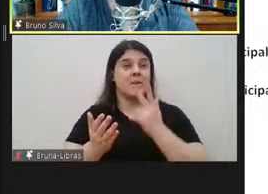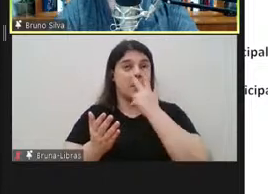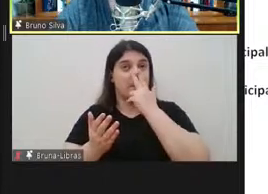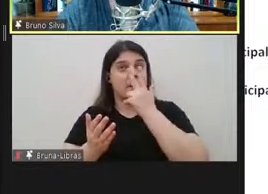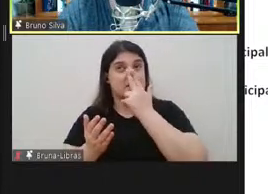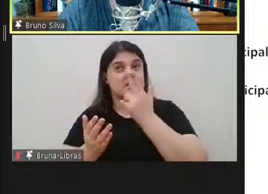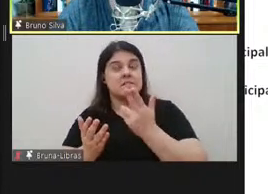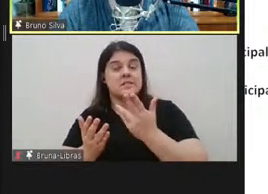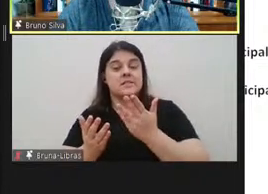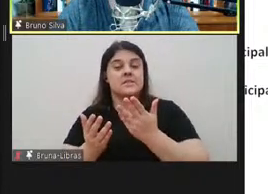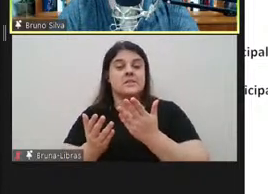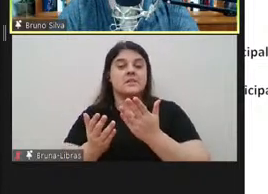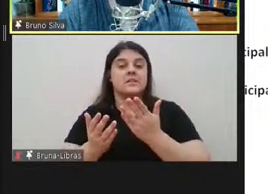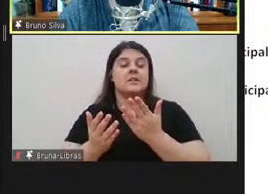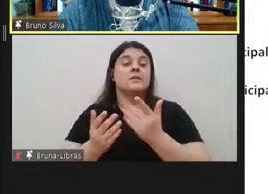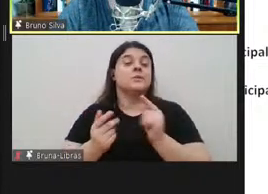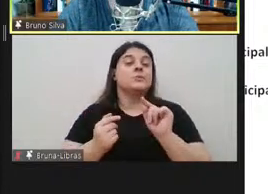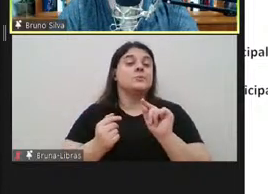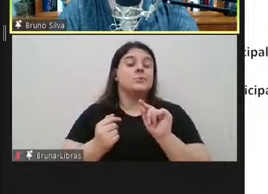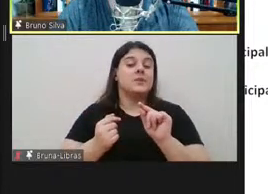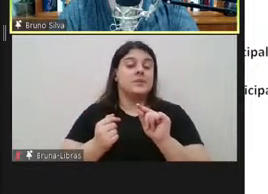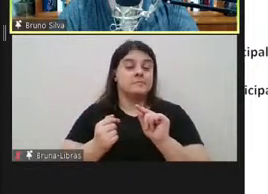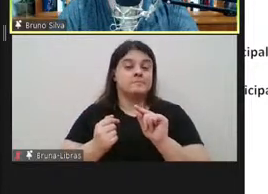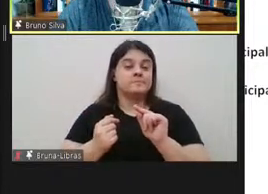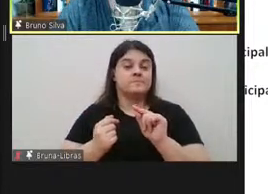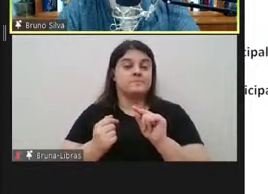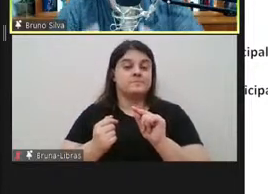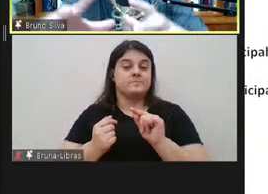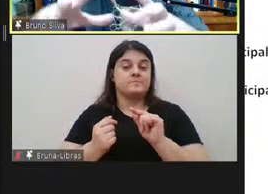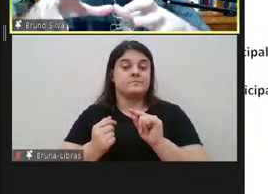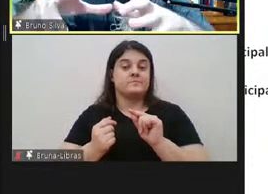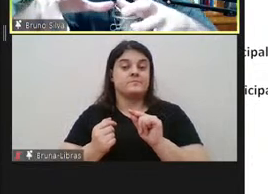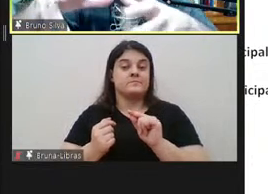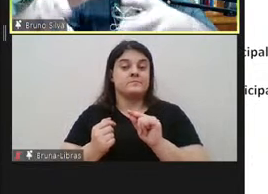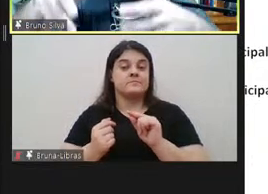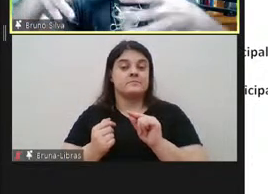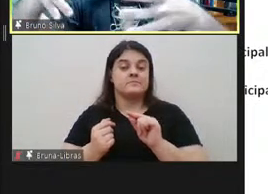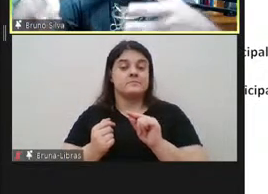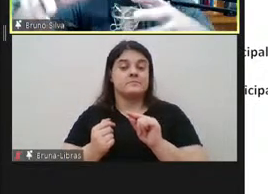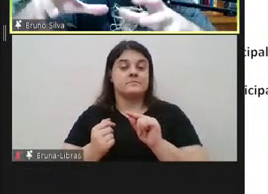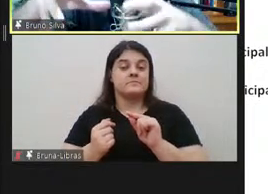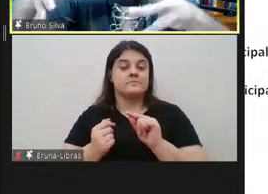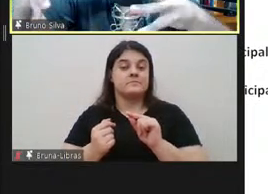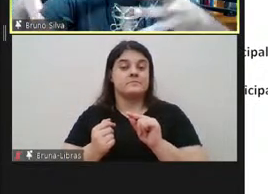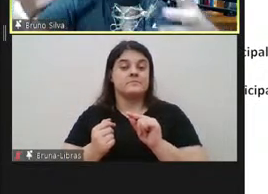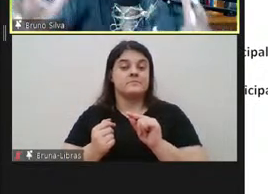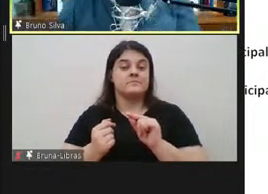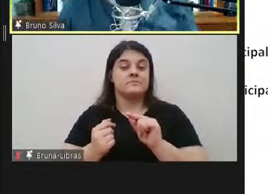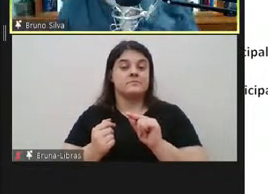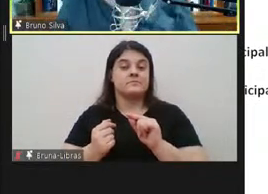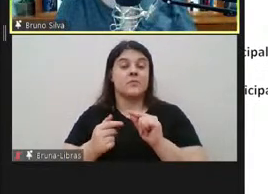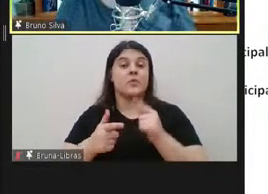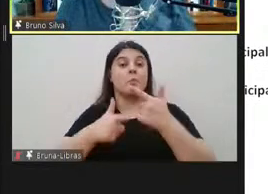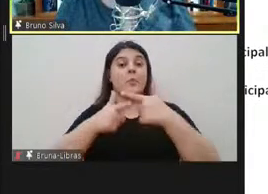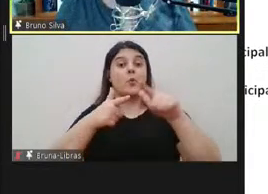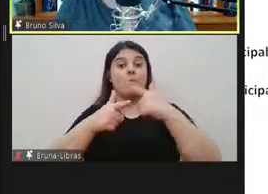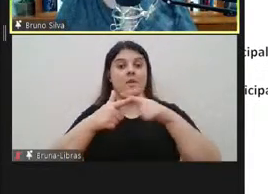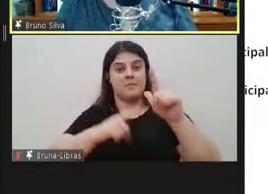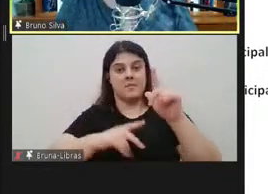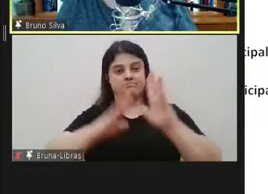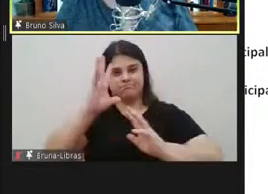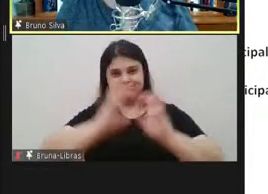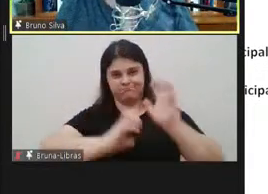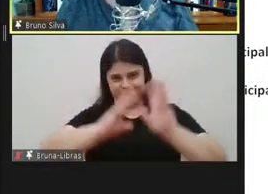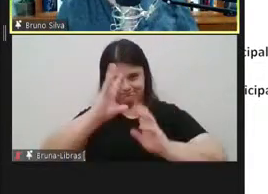vamos dizer assim né justamente do que desse dessa ideia das perspectivas de conflito federativo